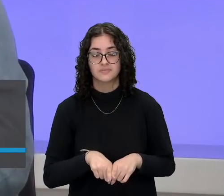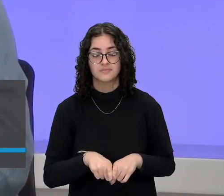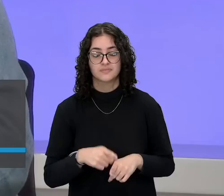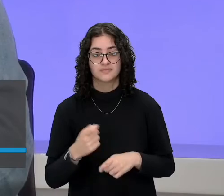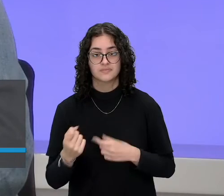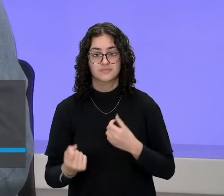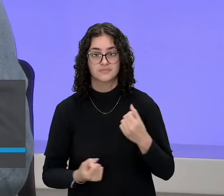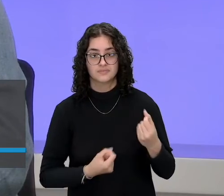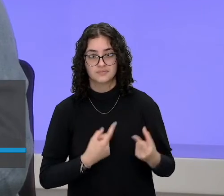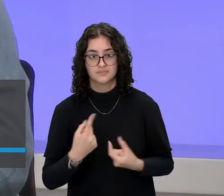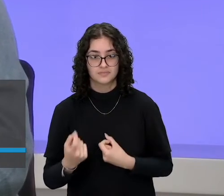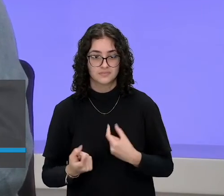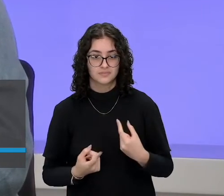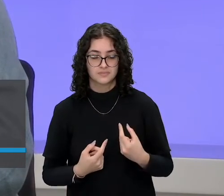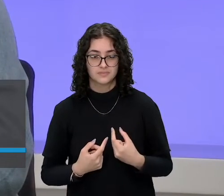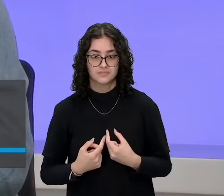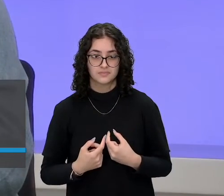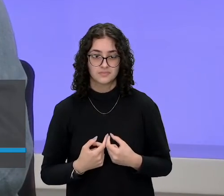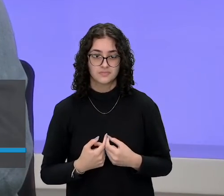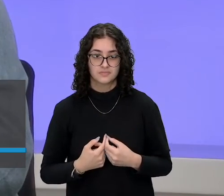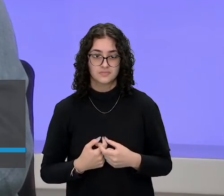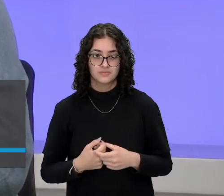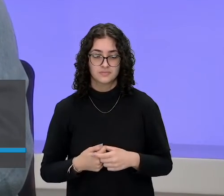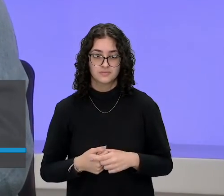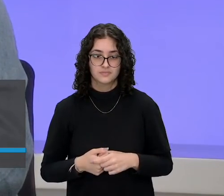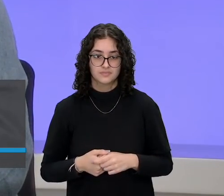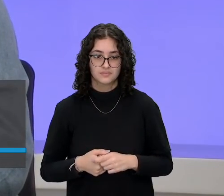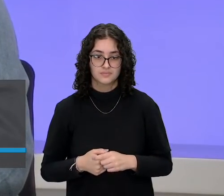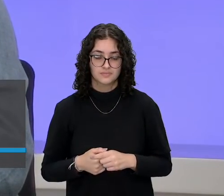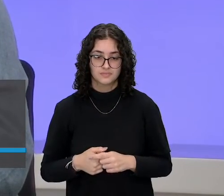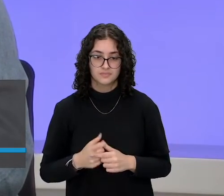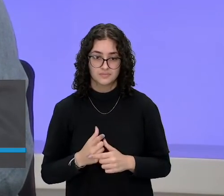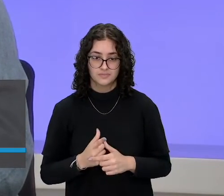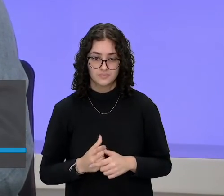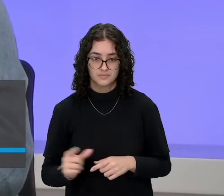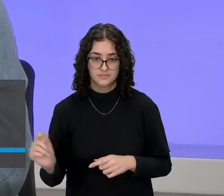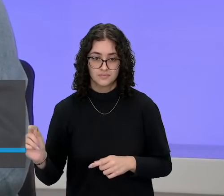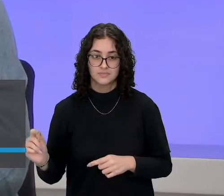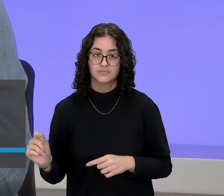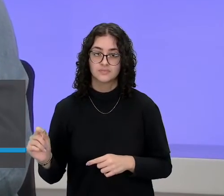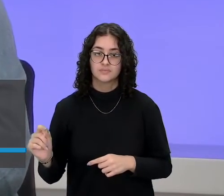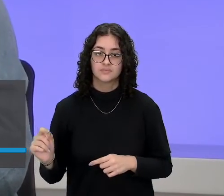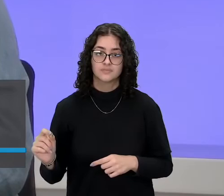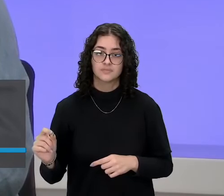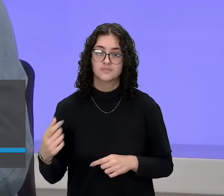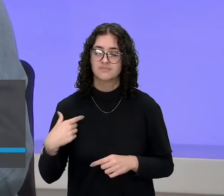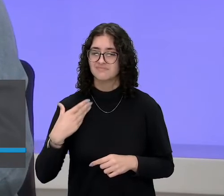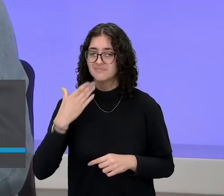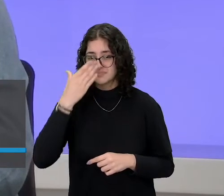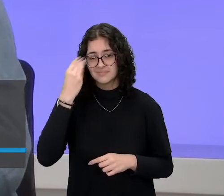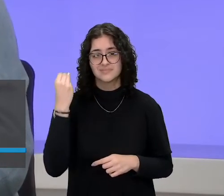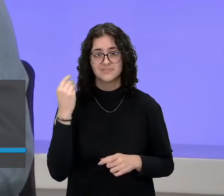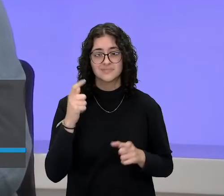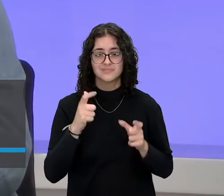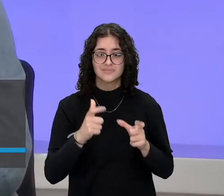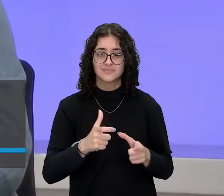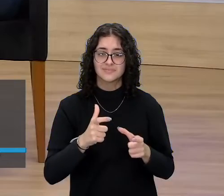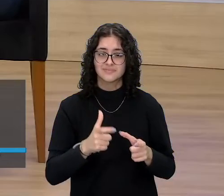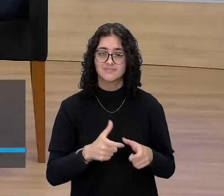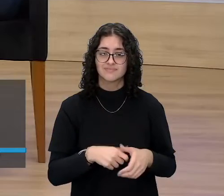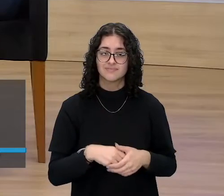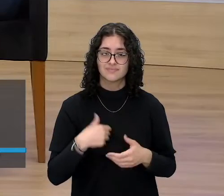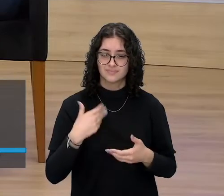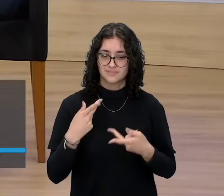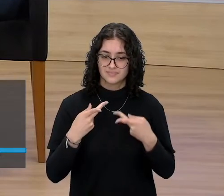alguns aqui no... quando a gente sai ali Agora me fugiu o local, mas foi um dos locais